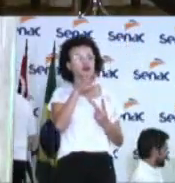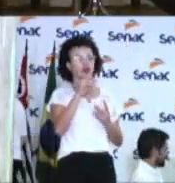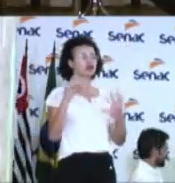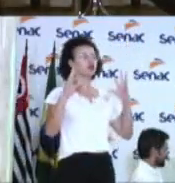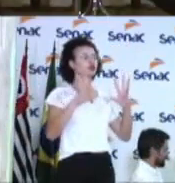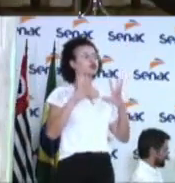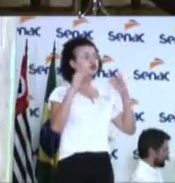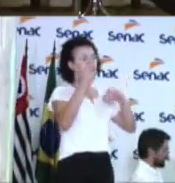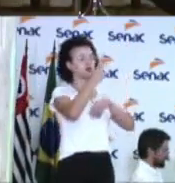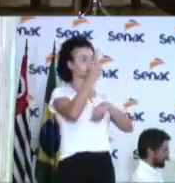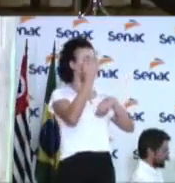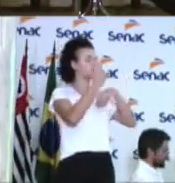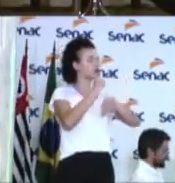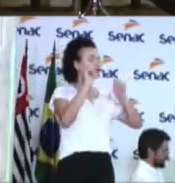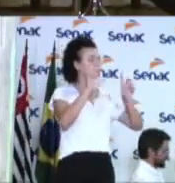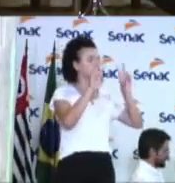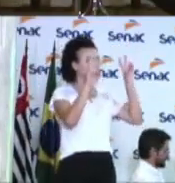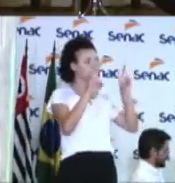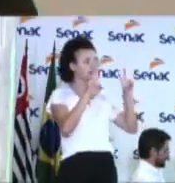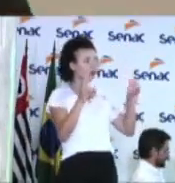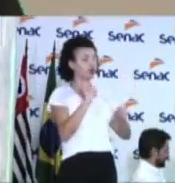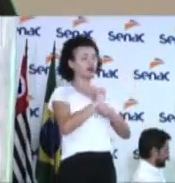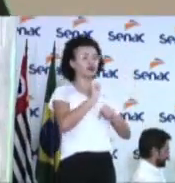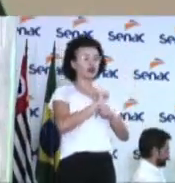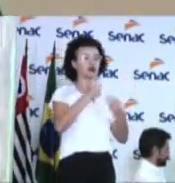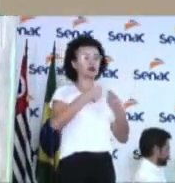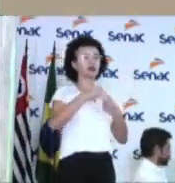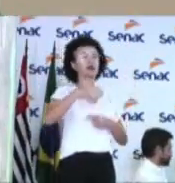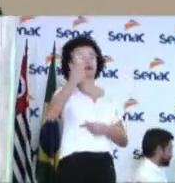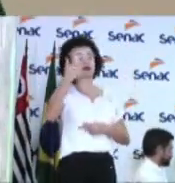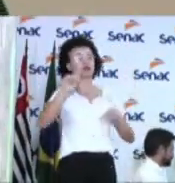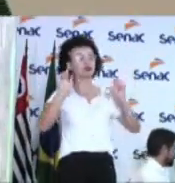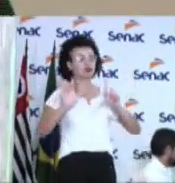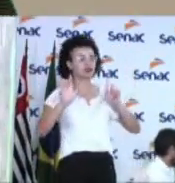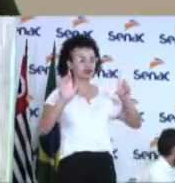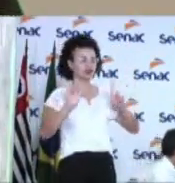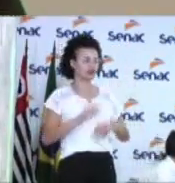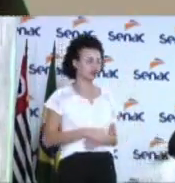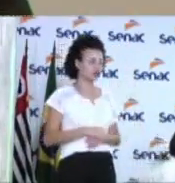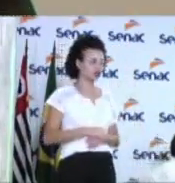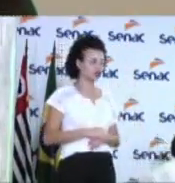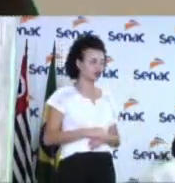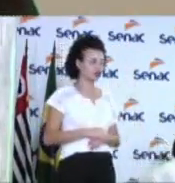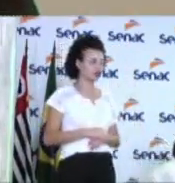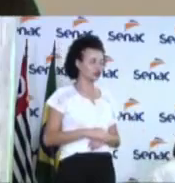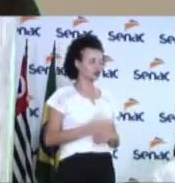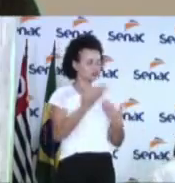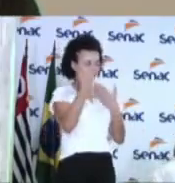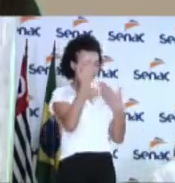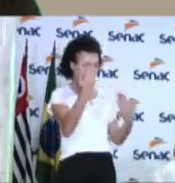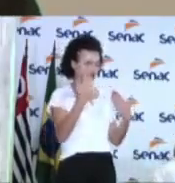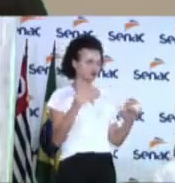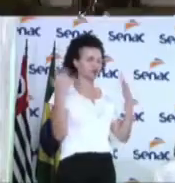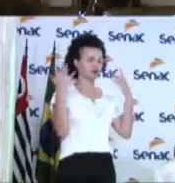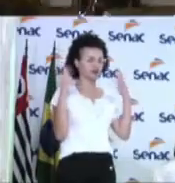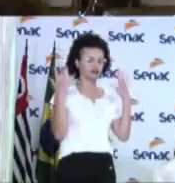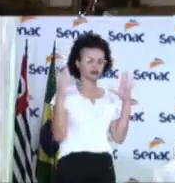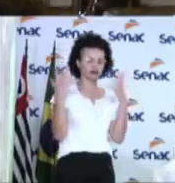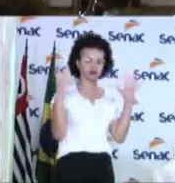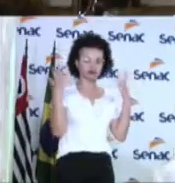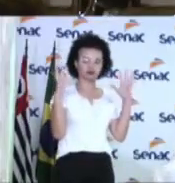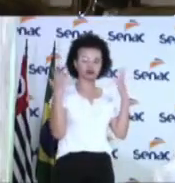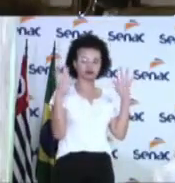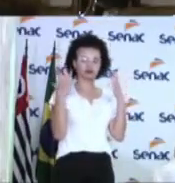Obrigada a todo mundo que assistiu esse painel. Segurem a peteca porque tem mais um, tá bom? Então, obrigada, Pai. Obrigado, gente. Obrigado, Patrícia. Muito obrigada.